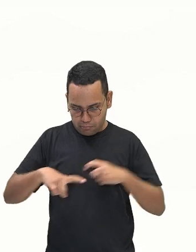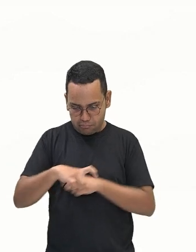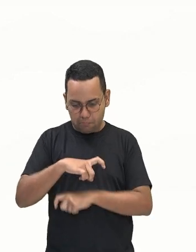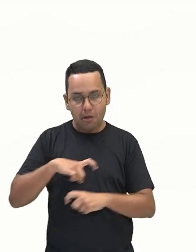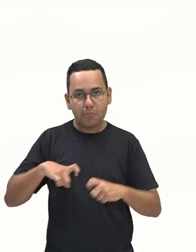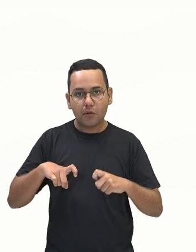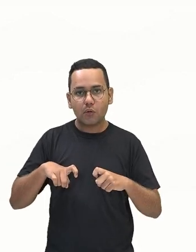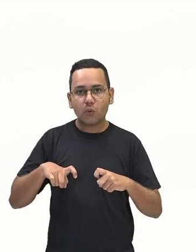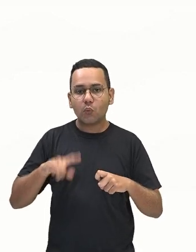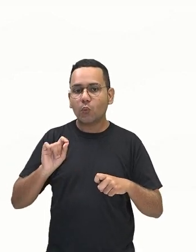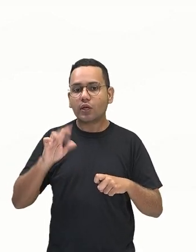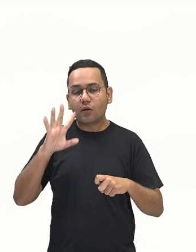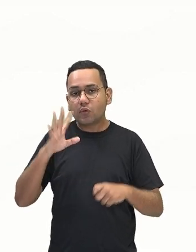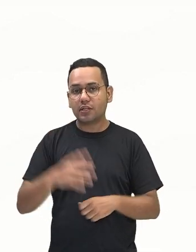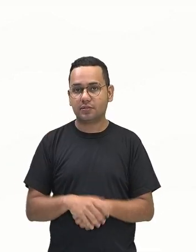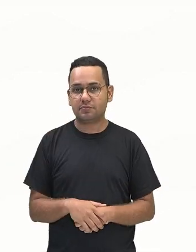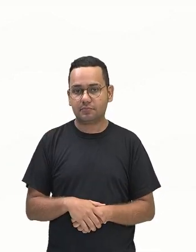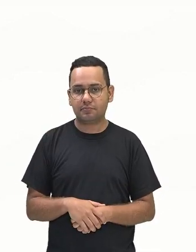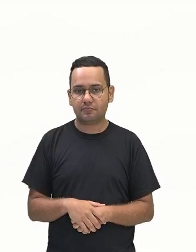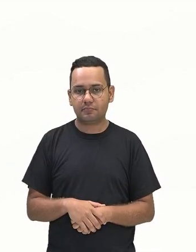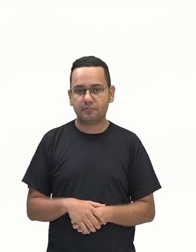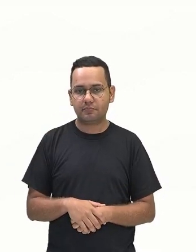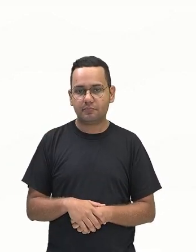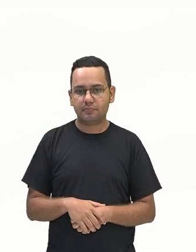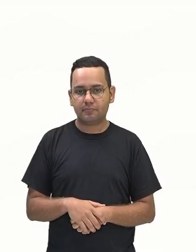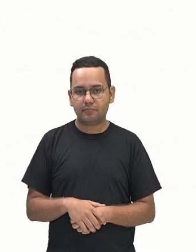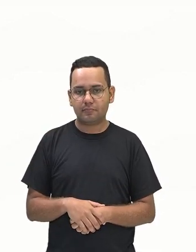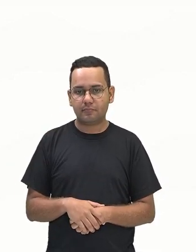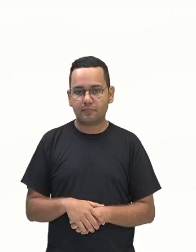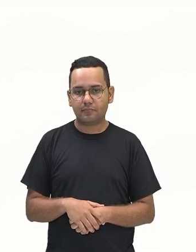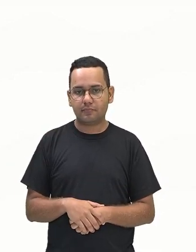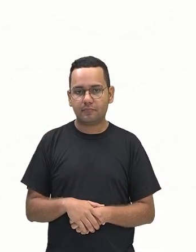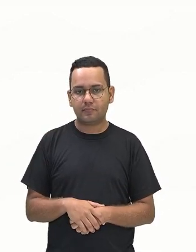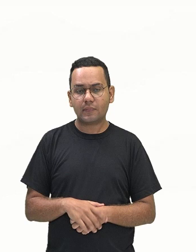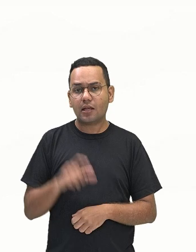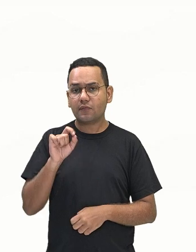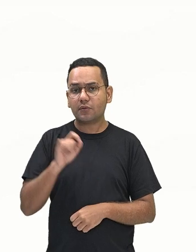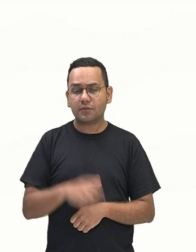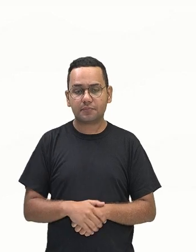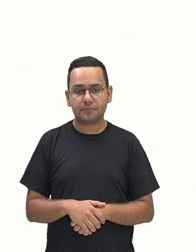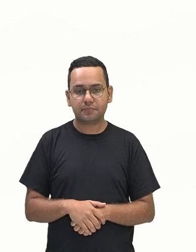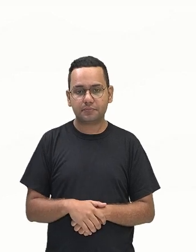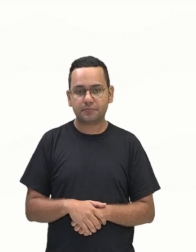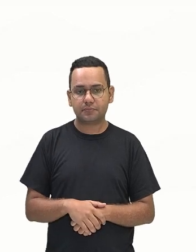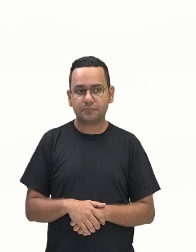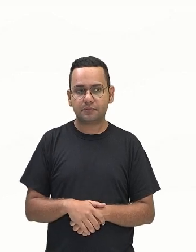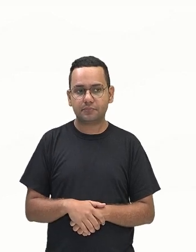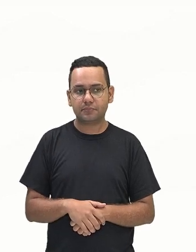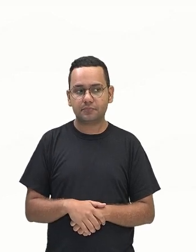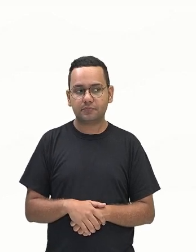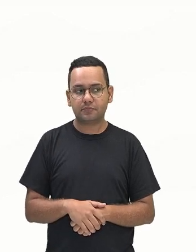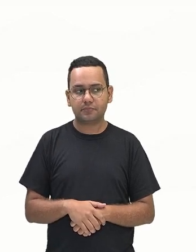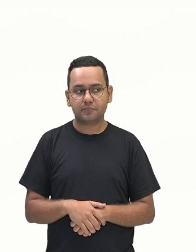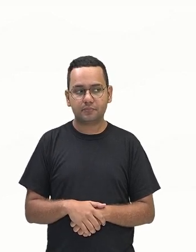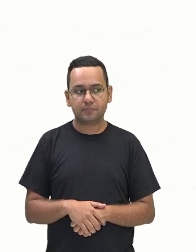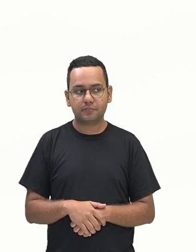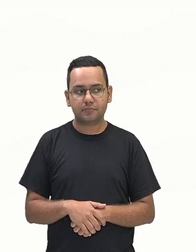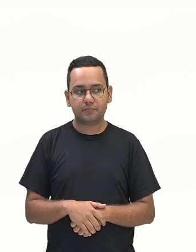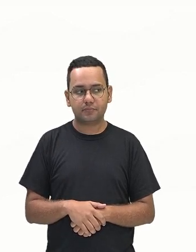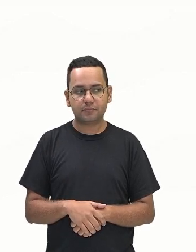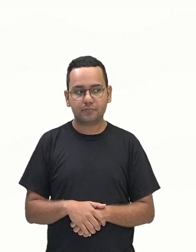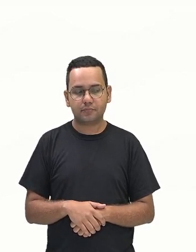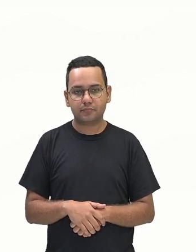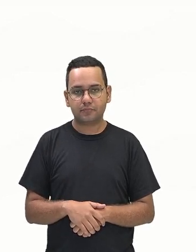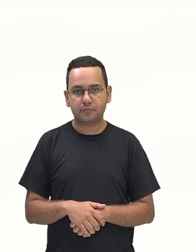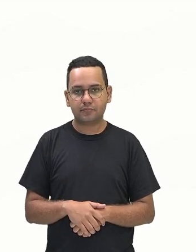elas vão começar a, né, vão ser selecionadas apenas as bactérias resistentes,